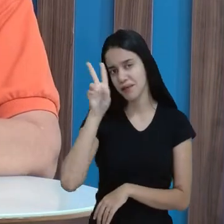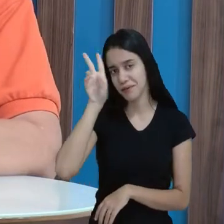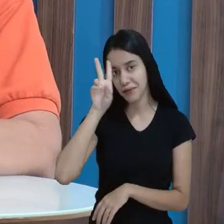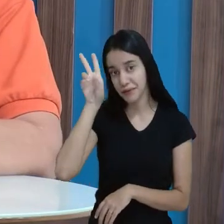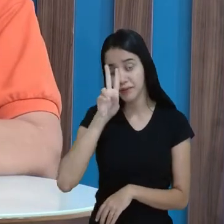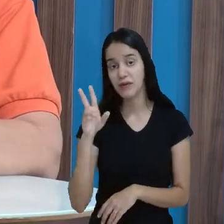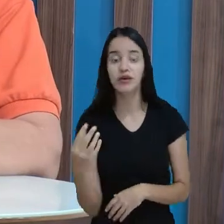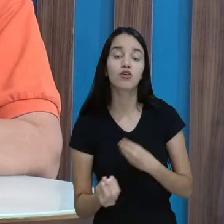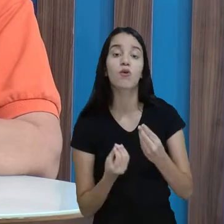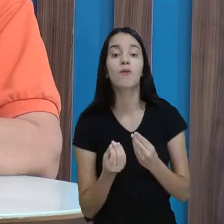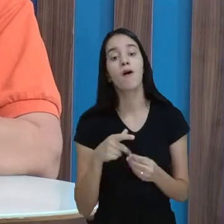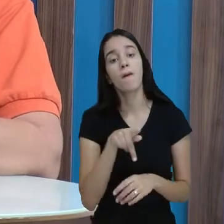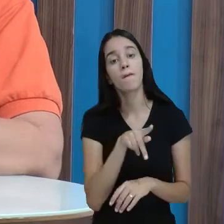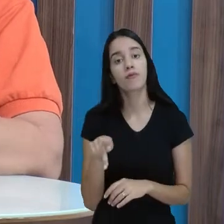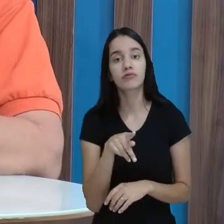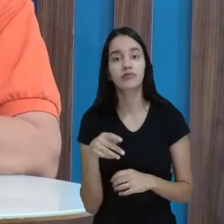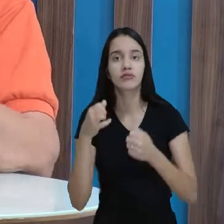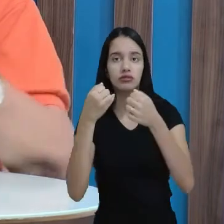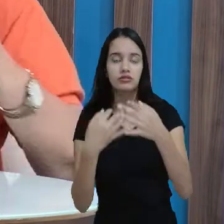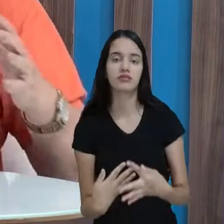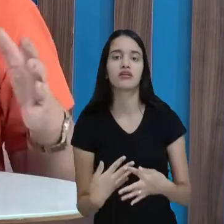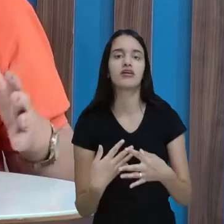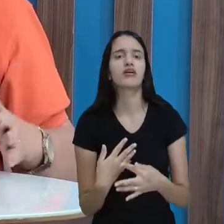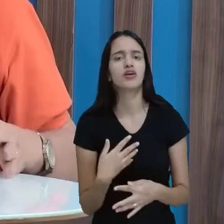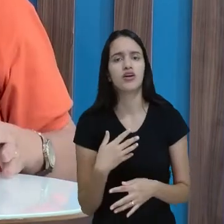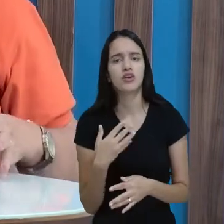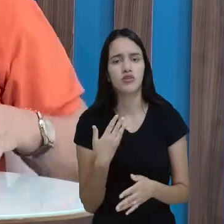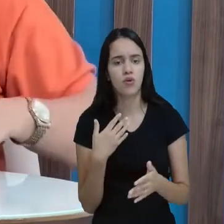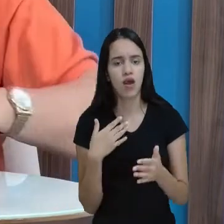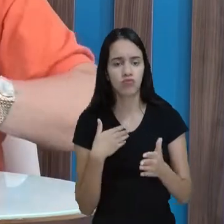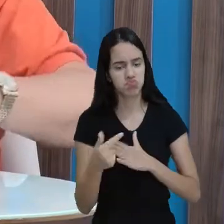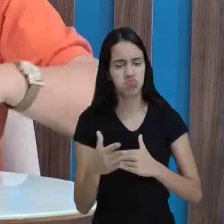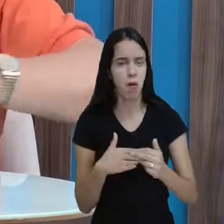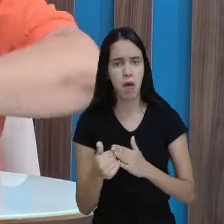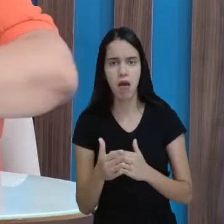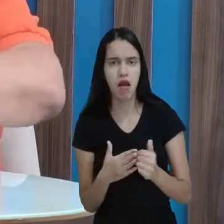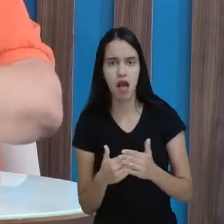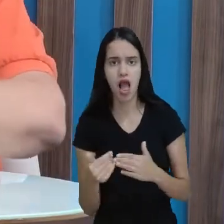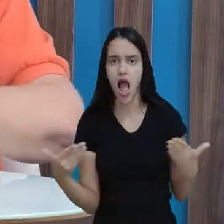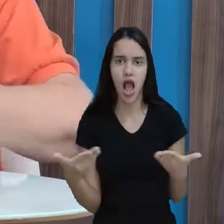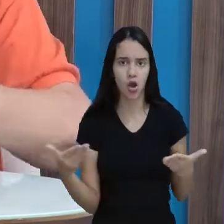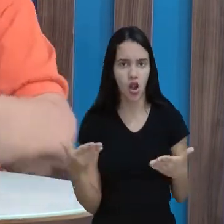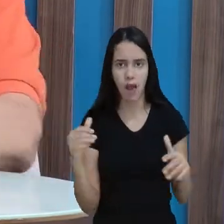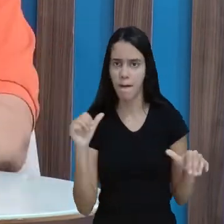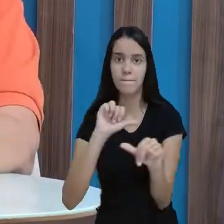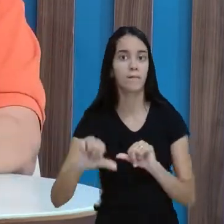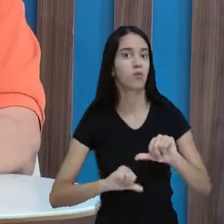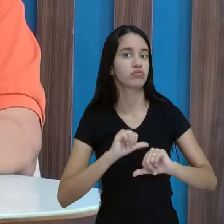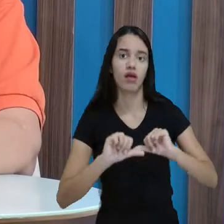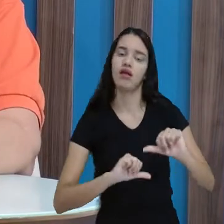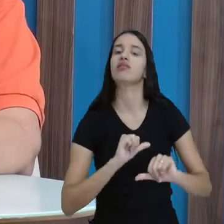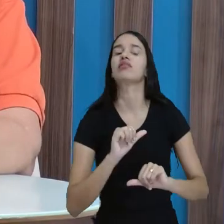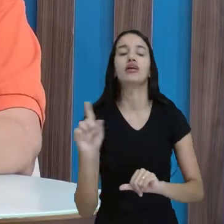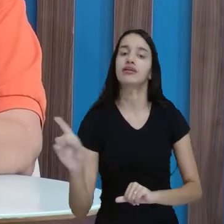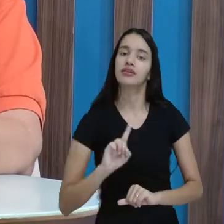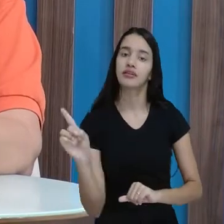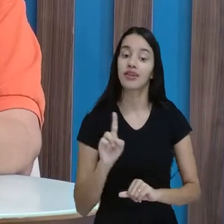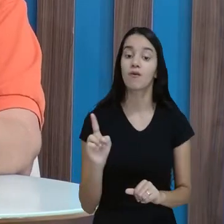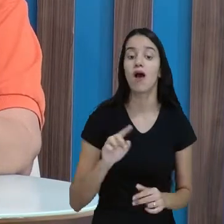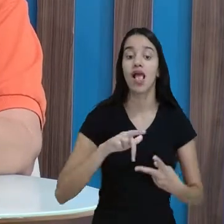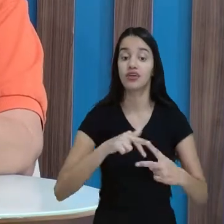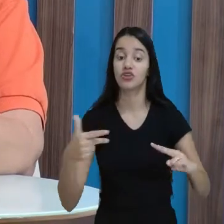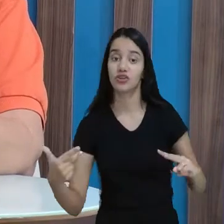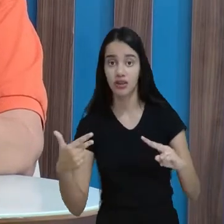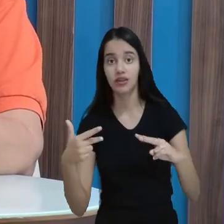né, como o Carol está colocando, não é nada aleatório, gente, não é assim, agora vamos mudar, não, é toda a questão aí, genética, são